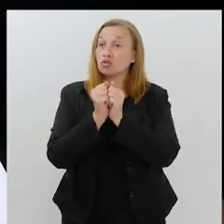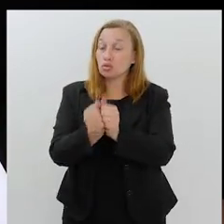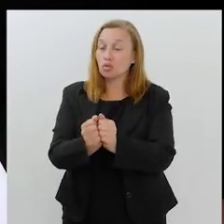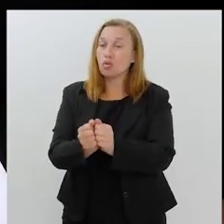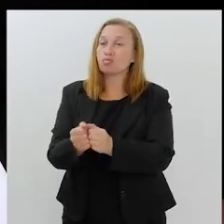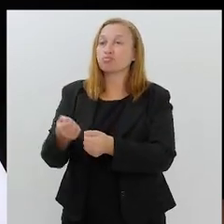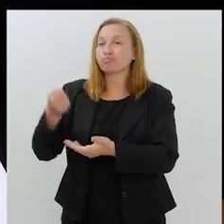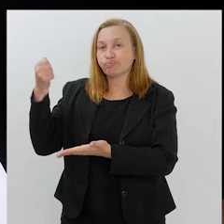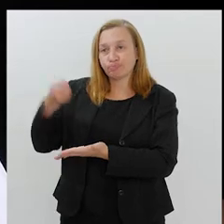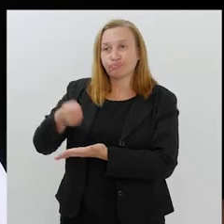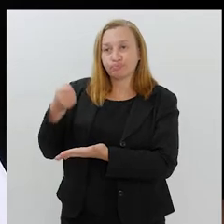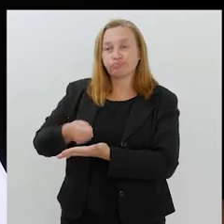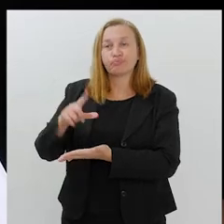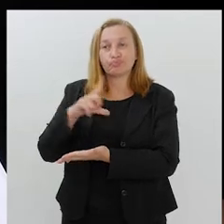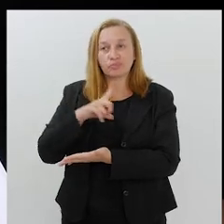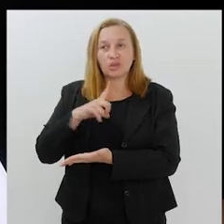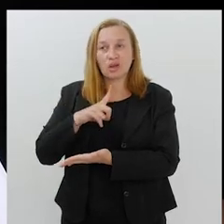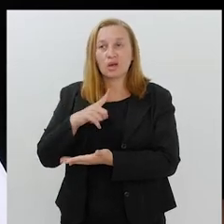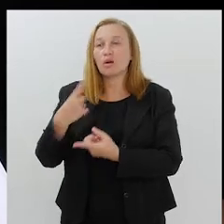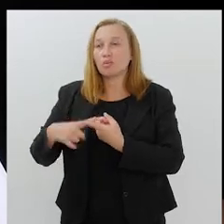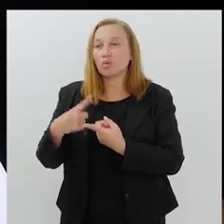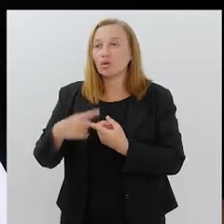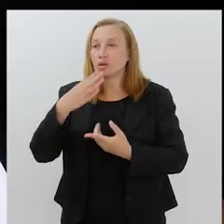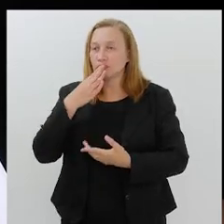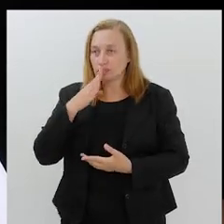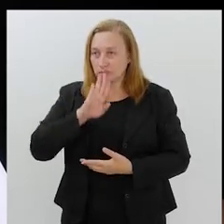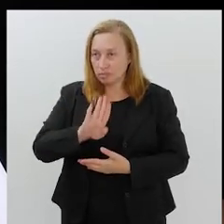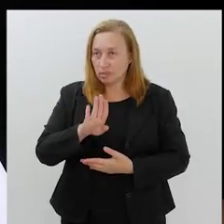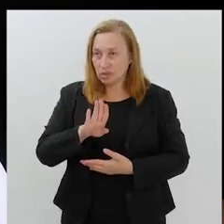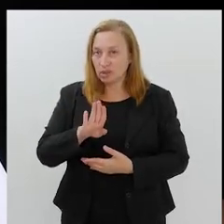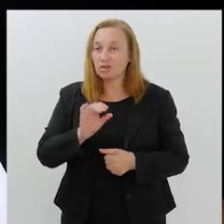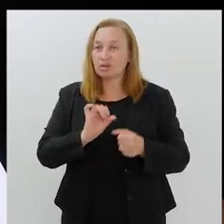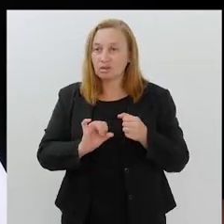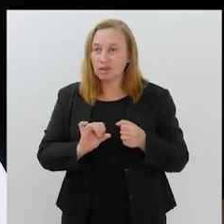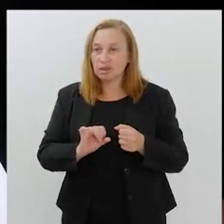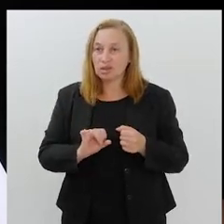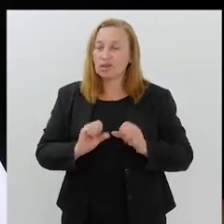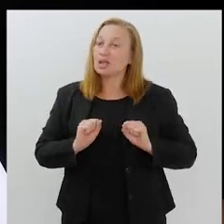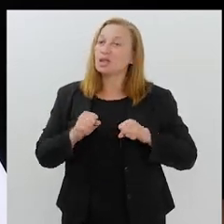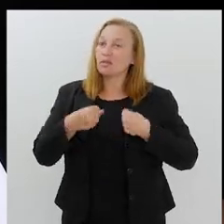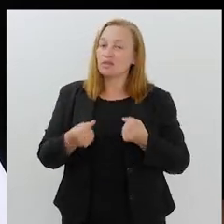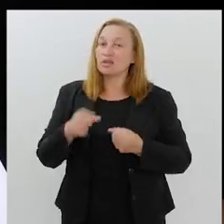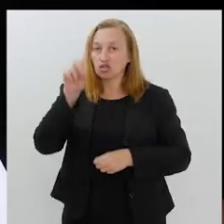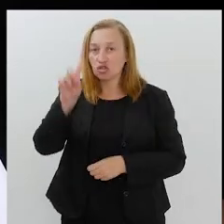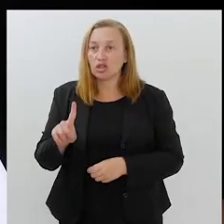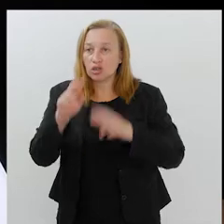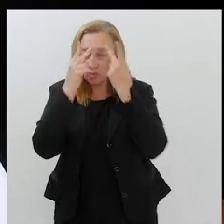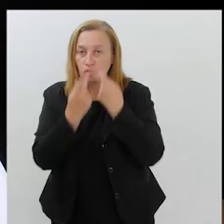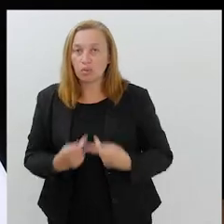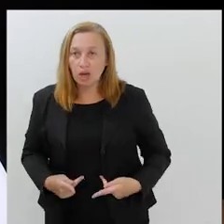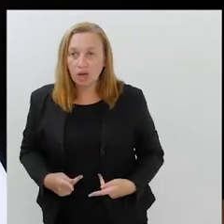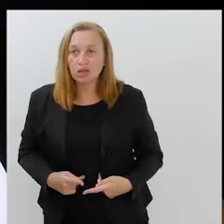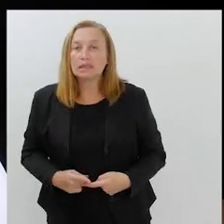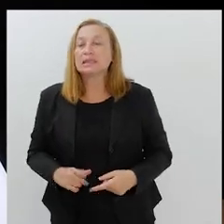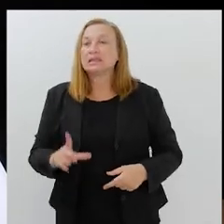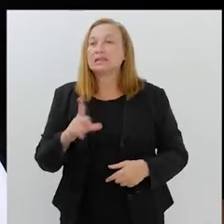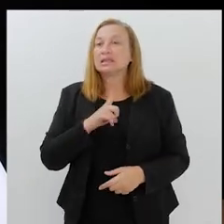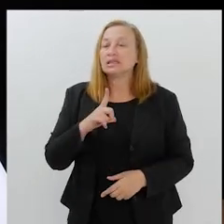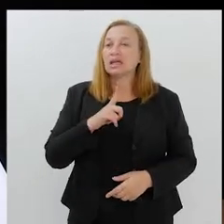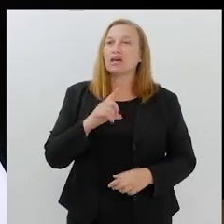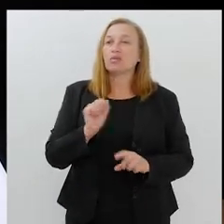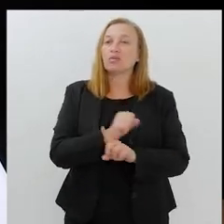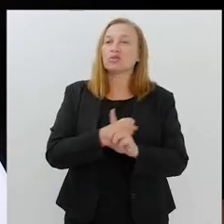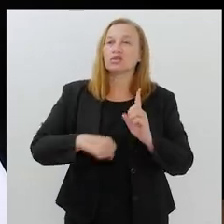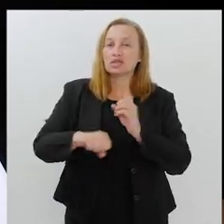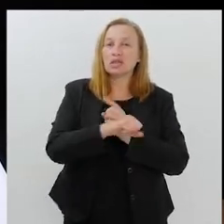nós temos a obrigação até porque o juramento que a gente presta é de defesa dos direitos humanos eh